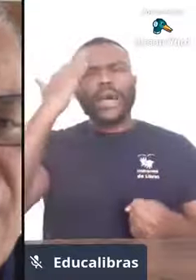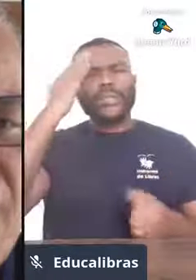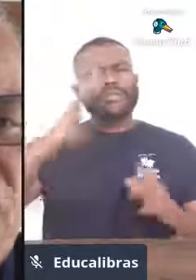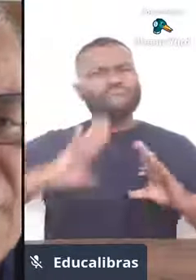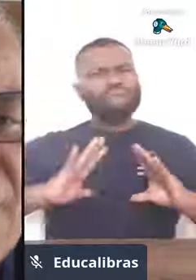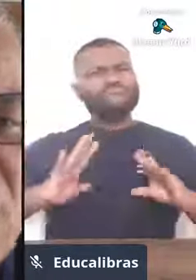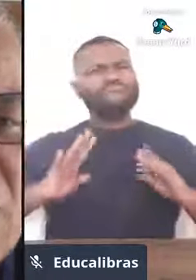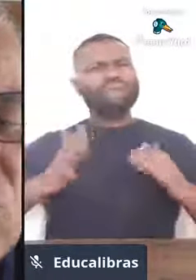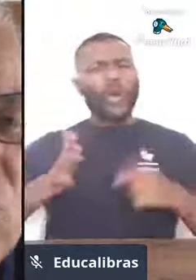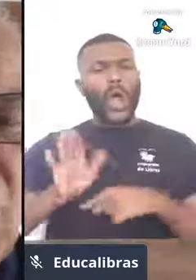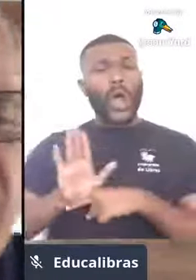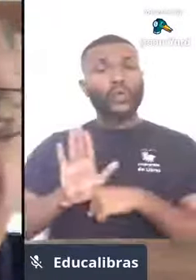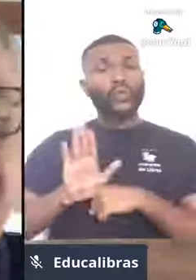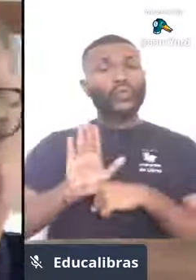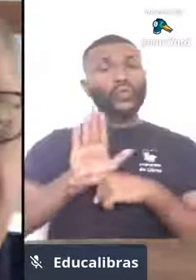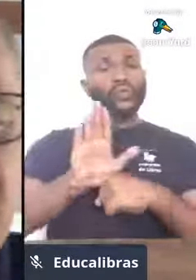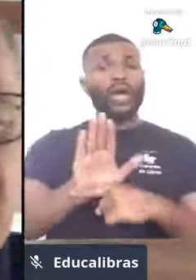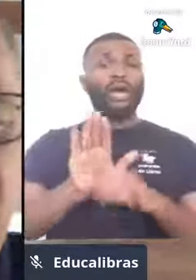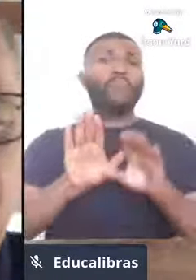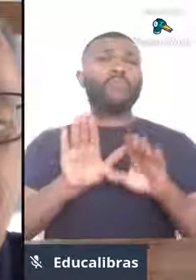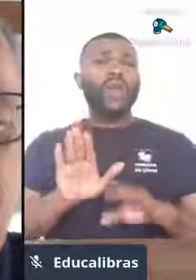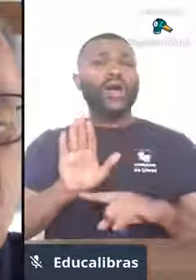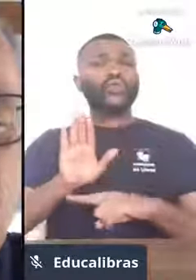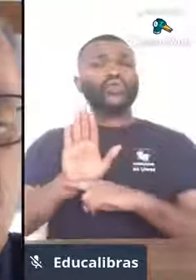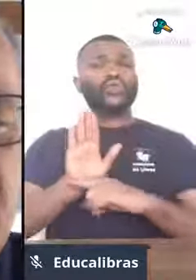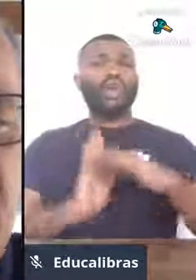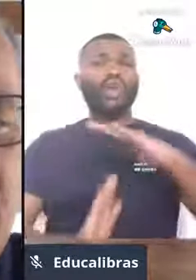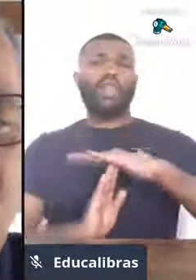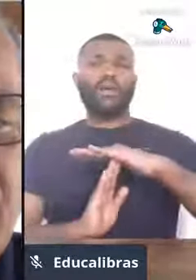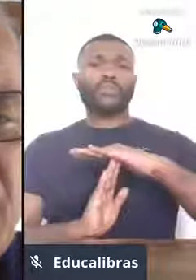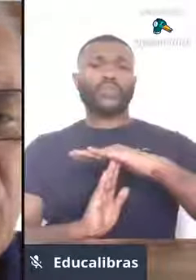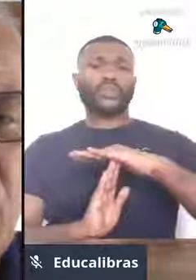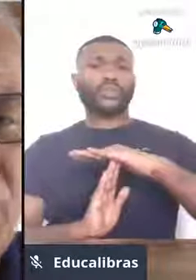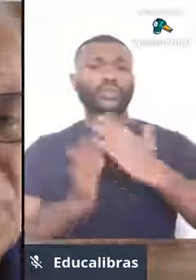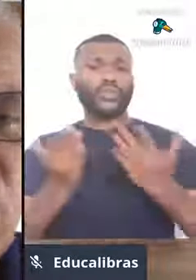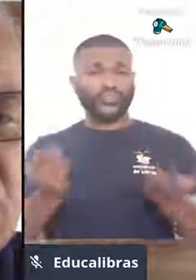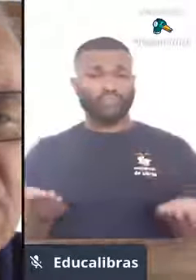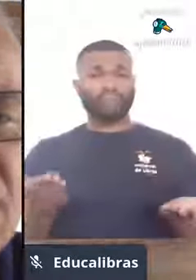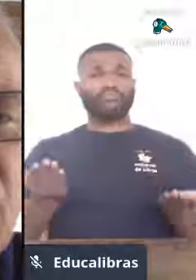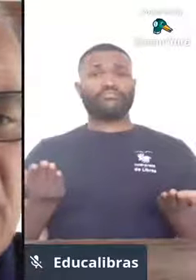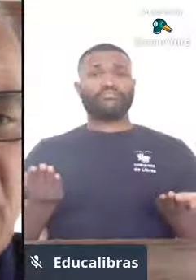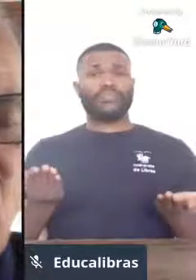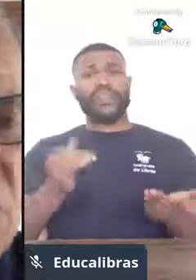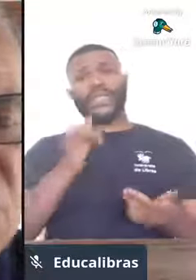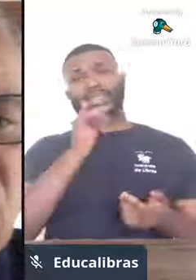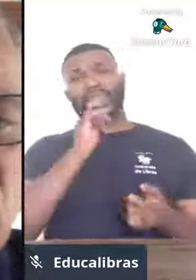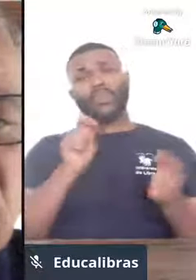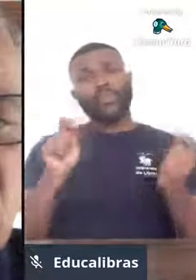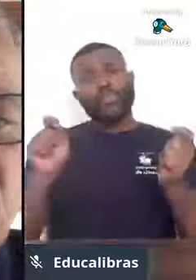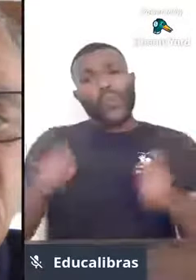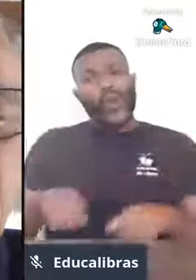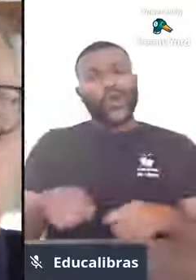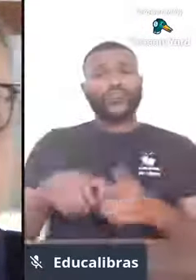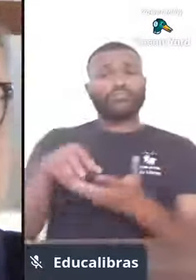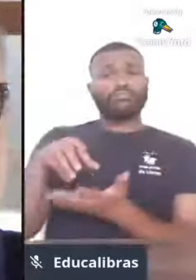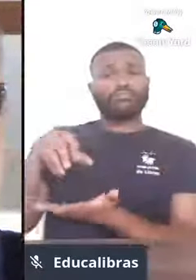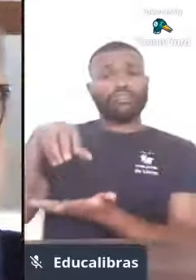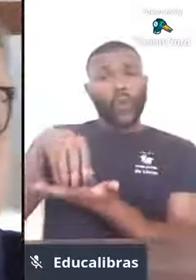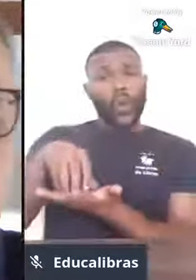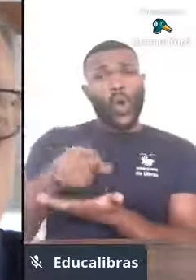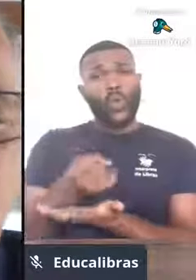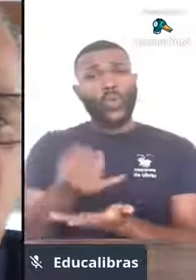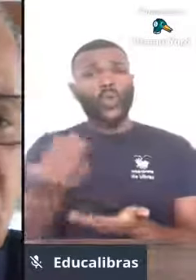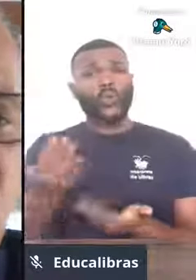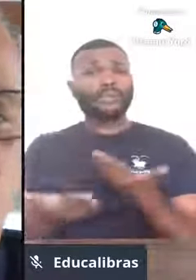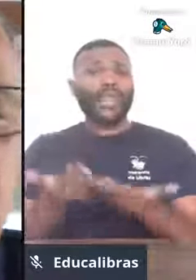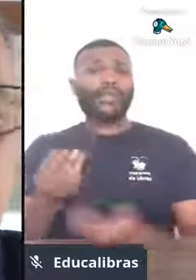ajudar, mas era uma ajuda limitada, sabe? Aquela ajuda dentro daquilo que você pode receber. Algumas instituições podiam tratar de 30